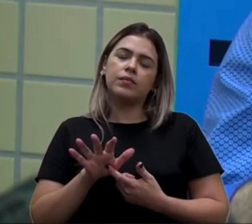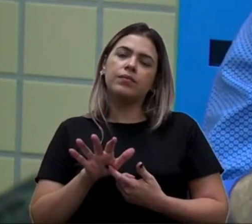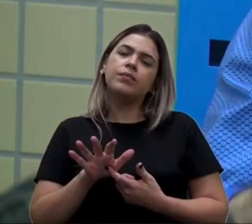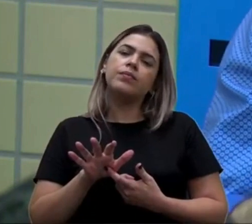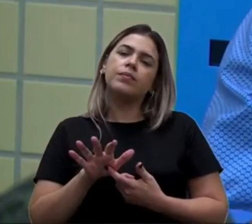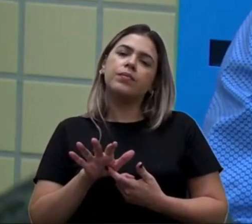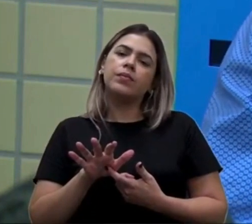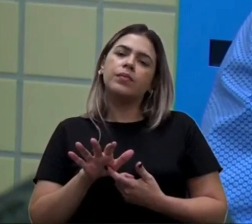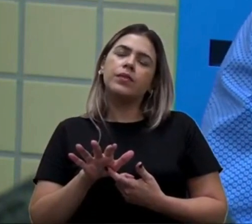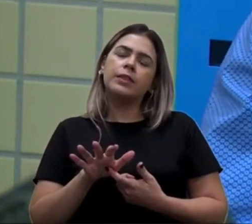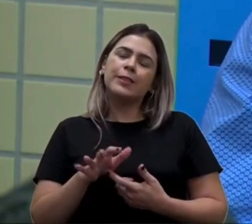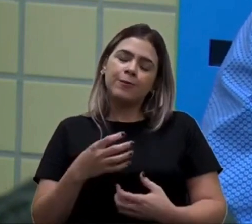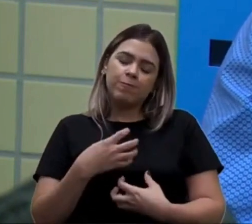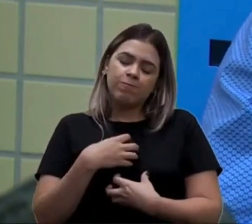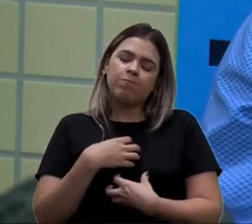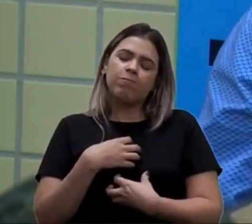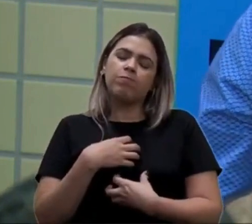é muito dolorosa